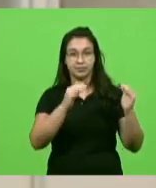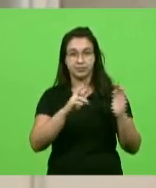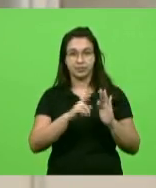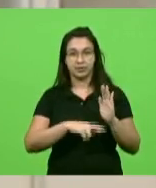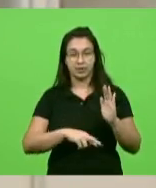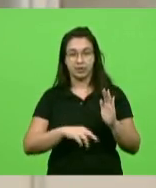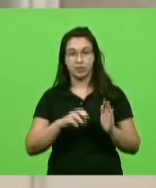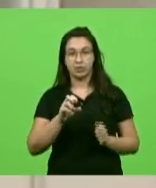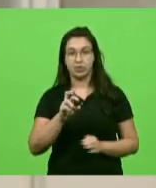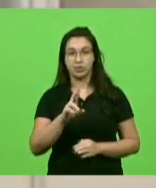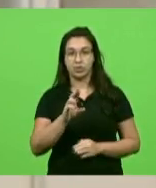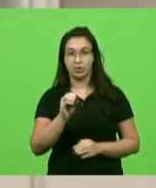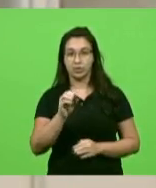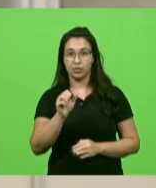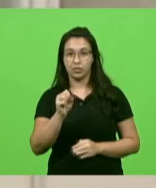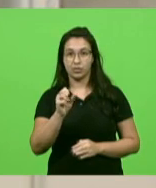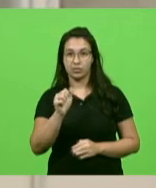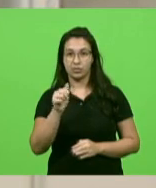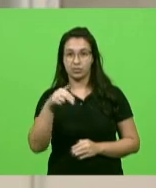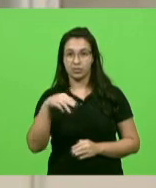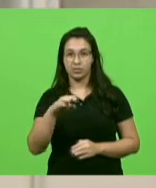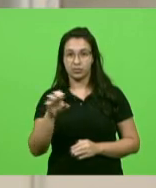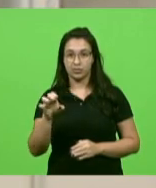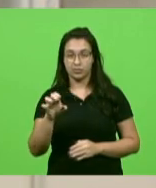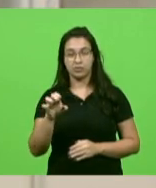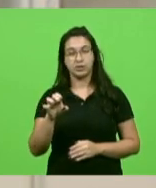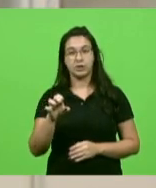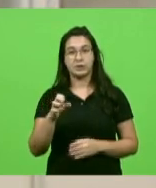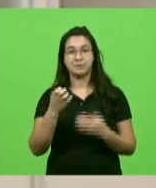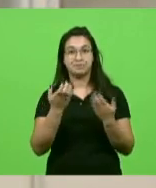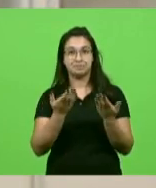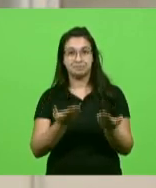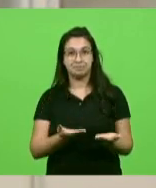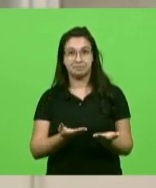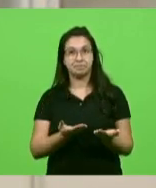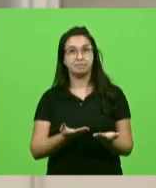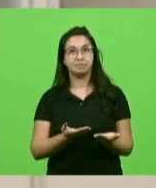posso dizer-vos que um